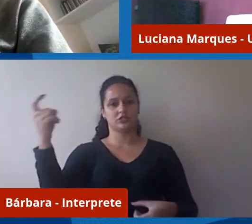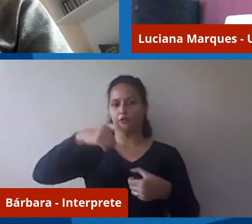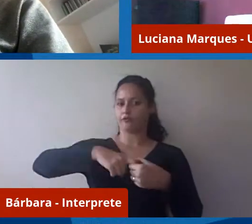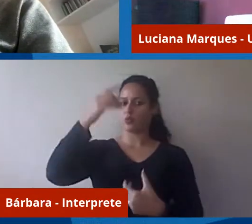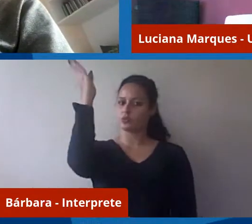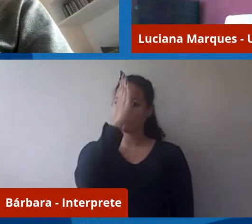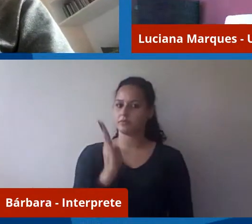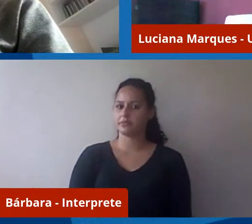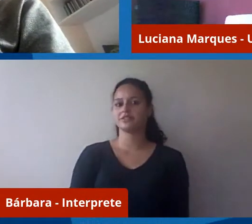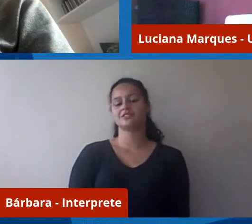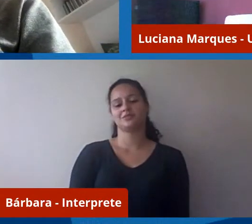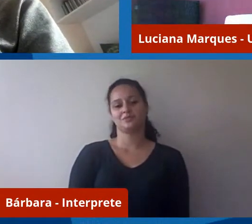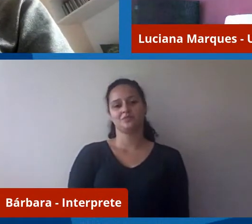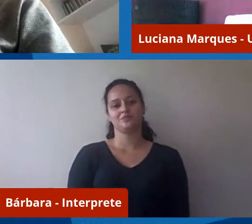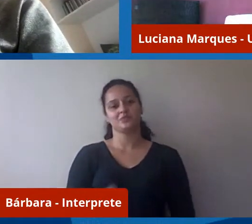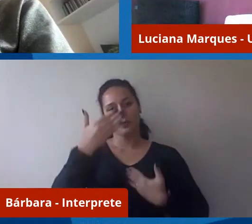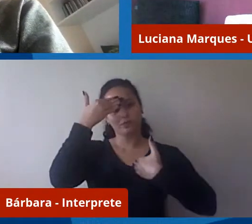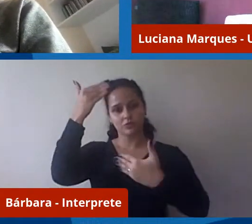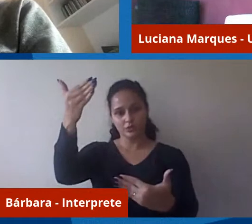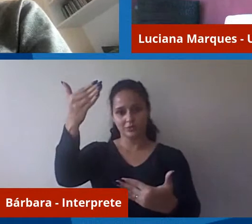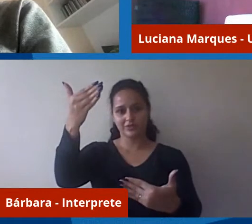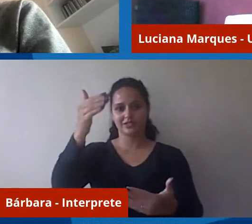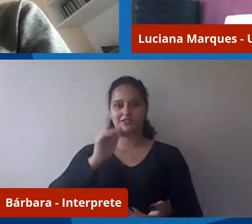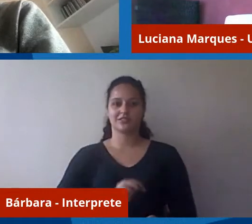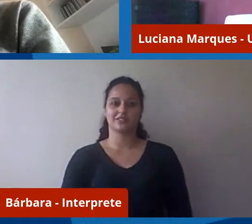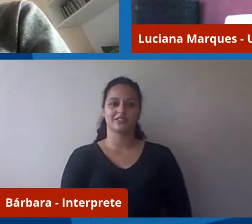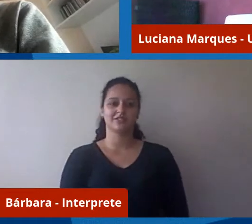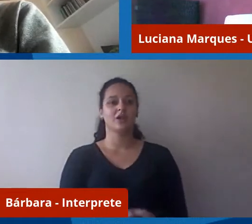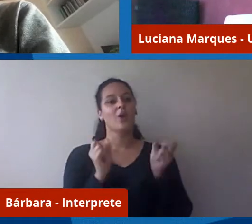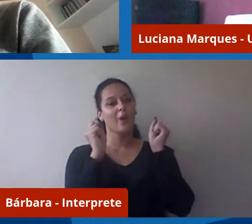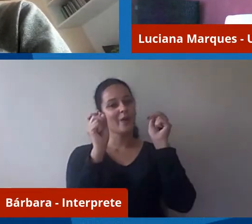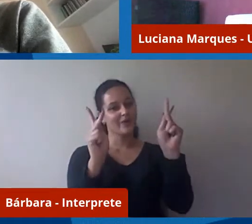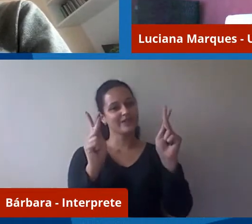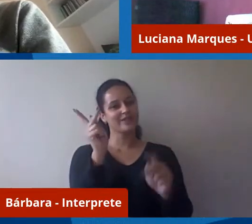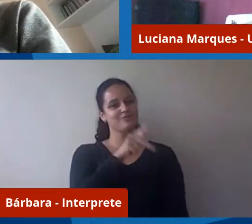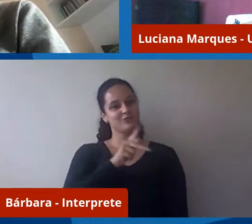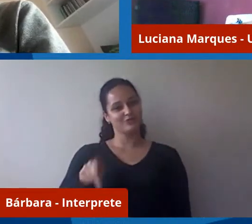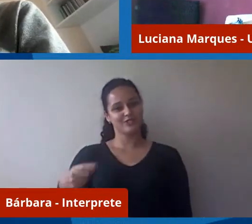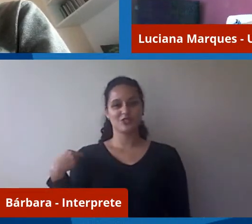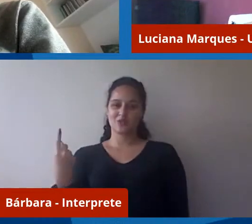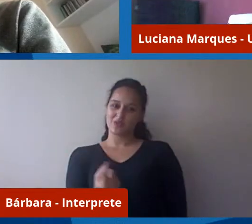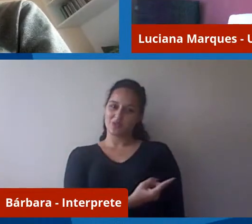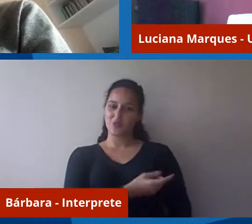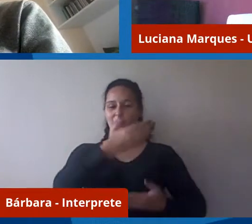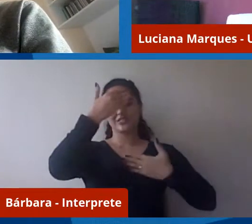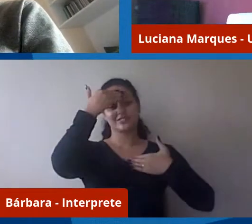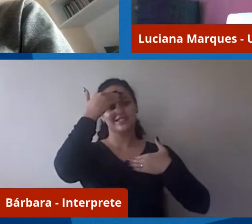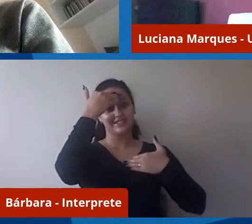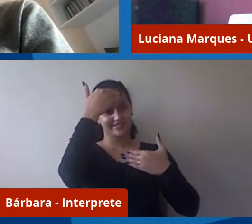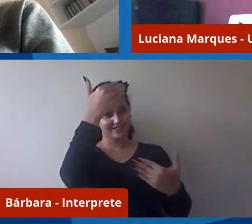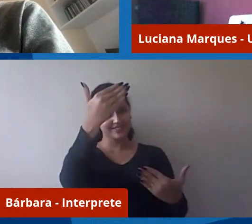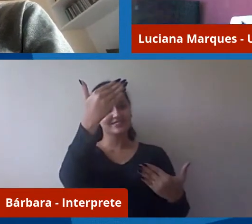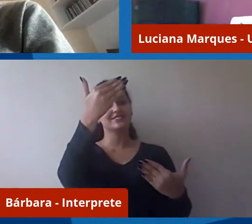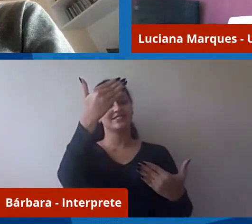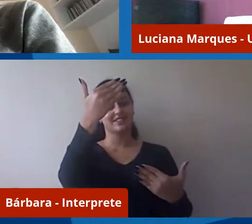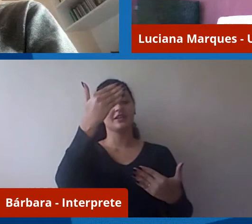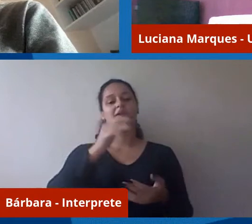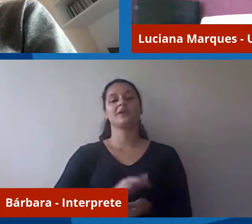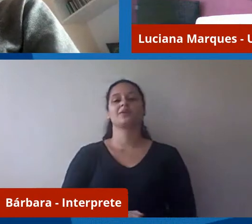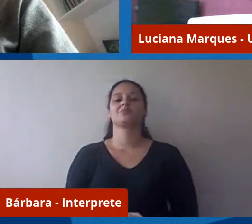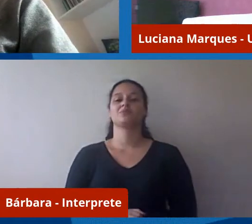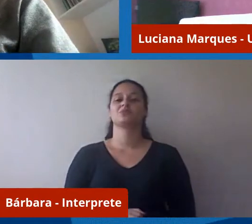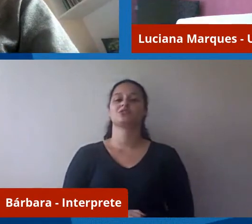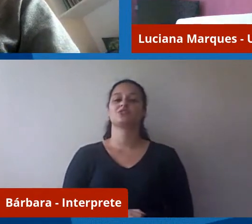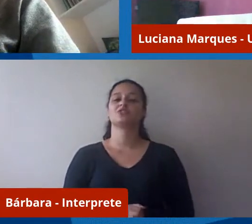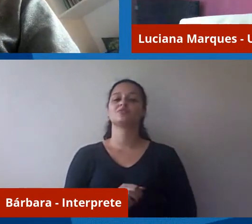Brasil. Muito obrigado. Ok, professor. Nós que agradecemos muito, né, a sua contribuição de estar